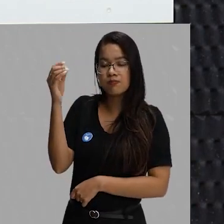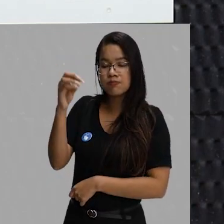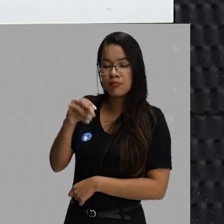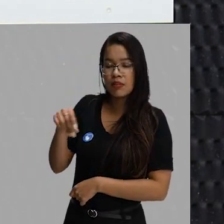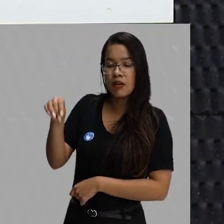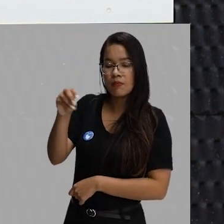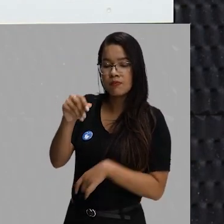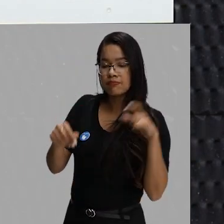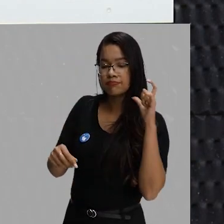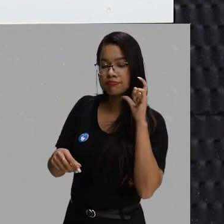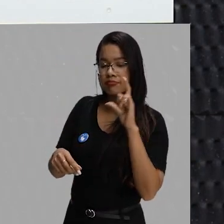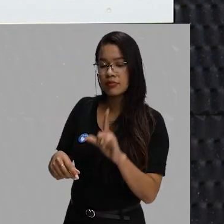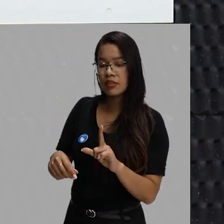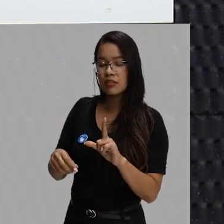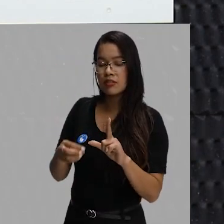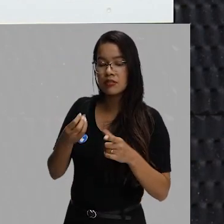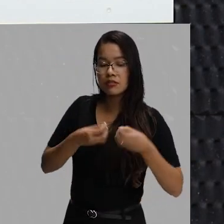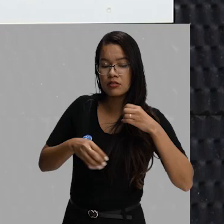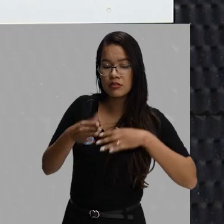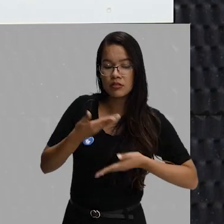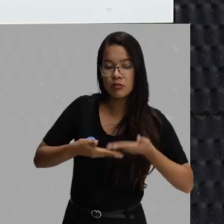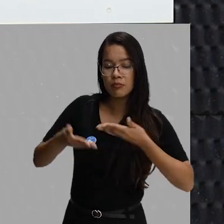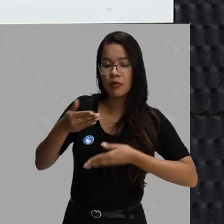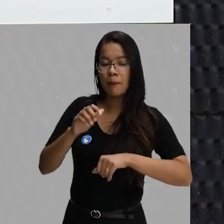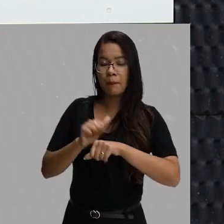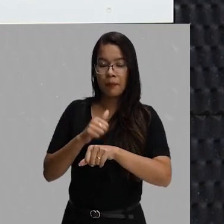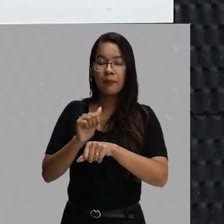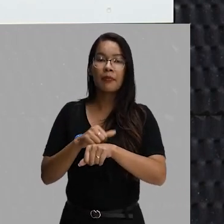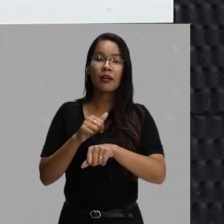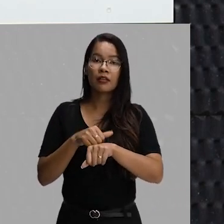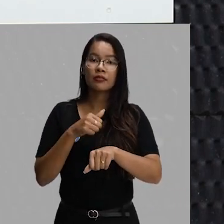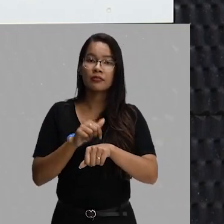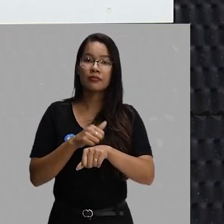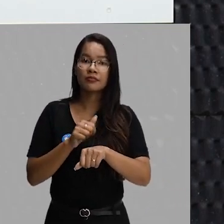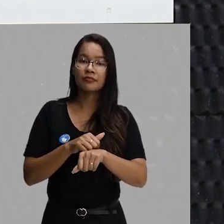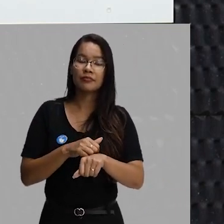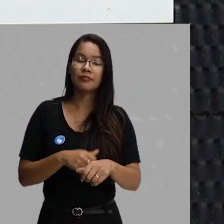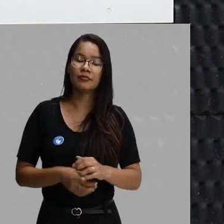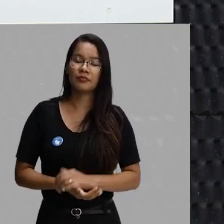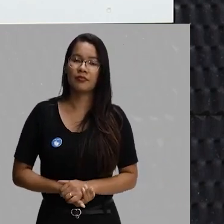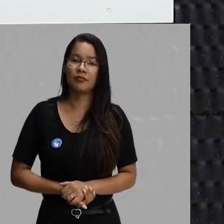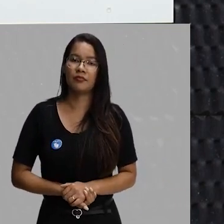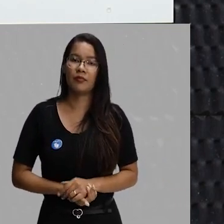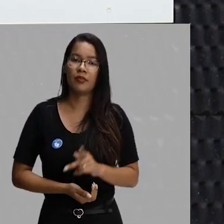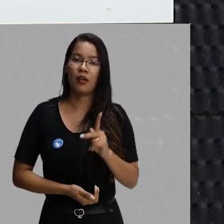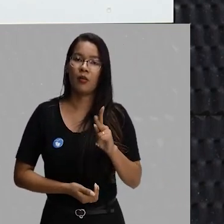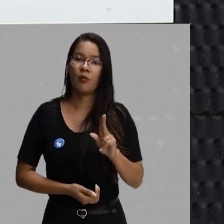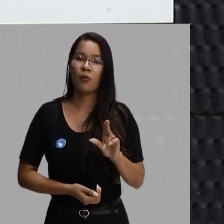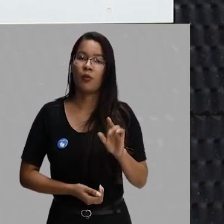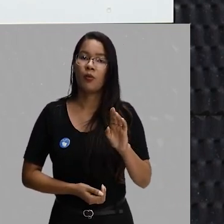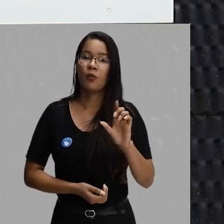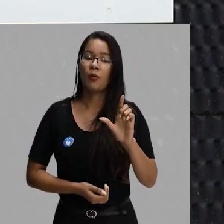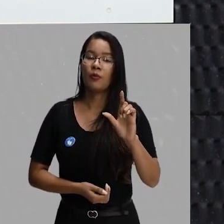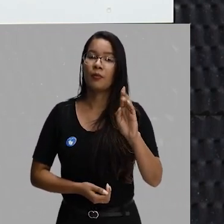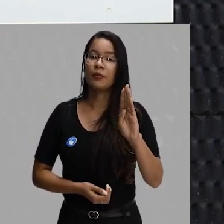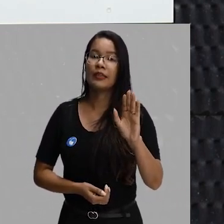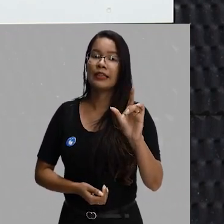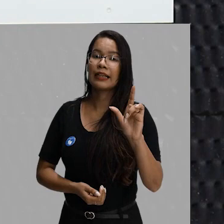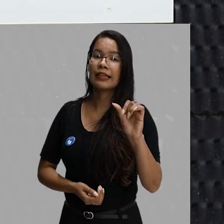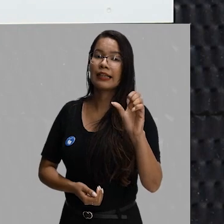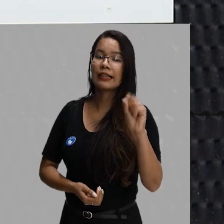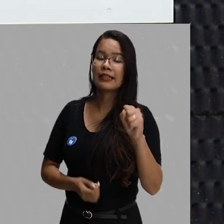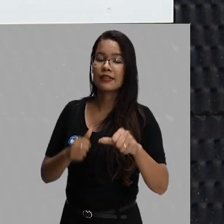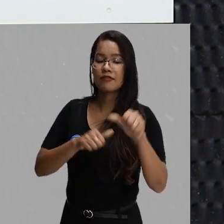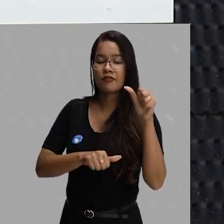e distribuídas para os plebeus, essas terras públicas ou ages públicos se transforma